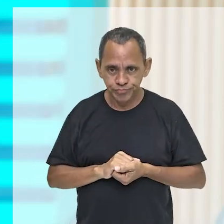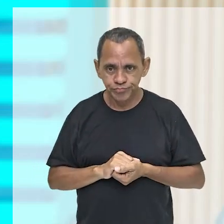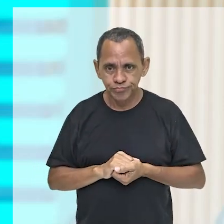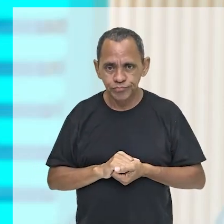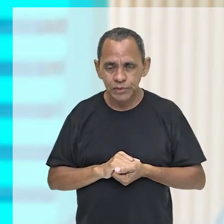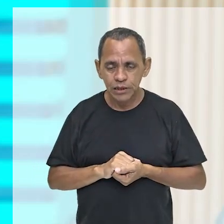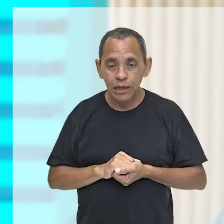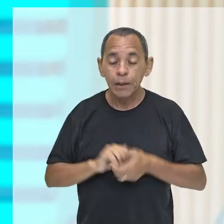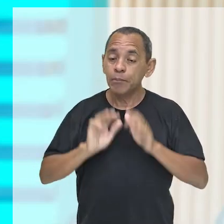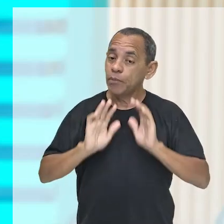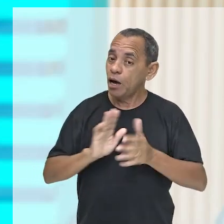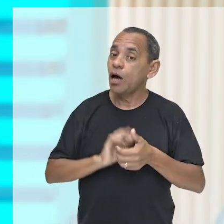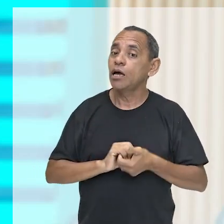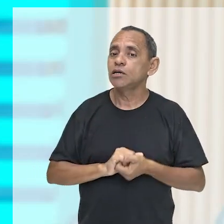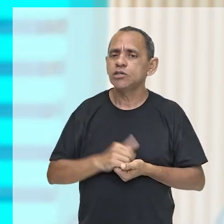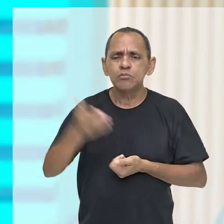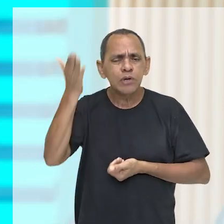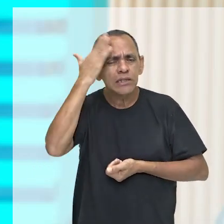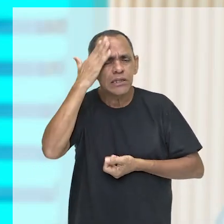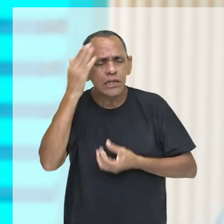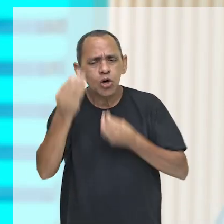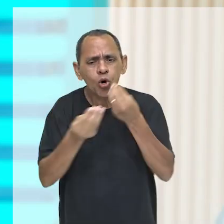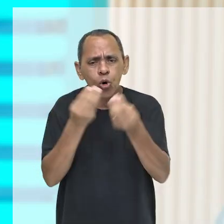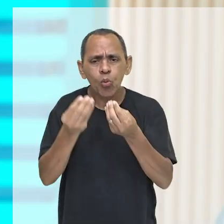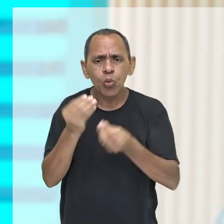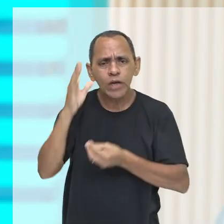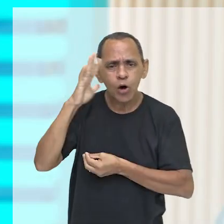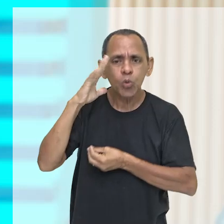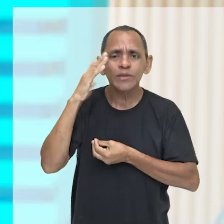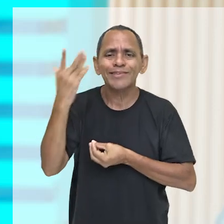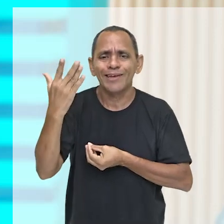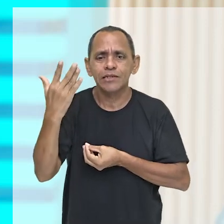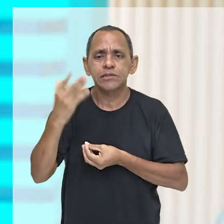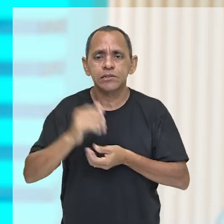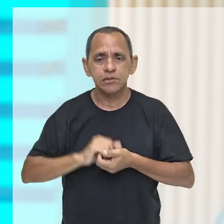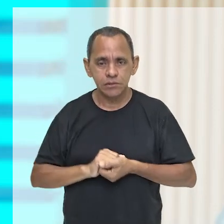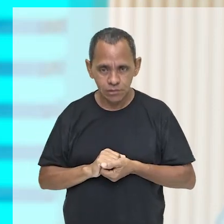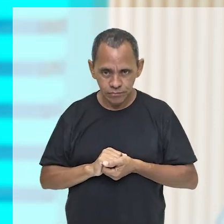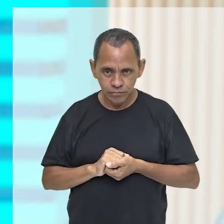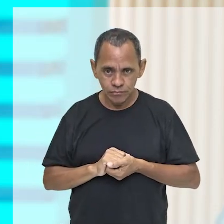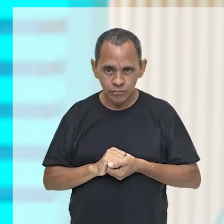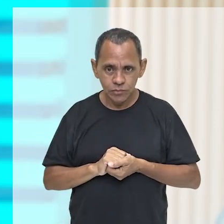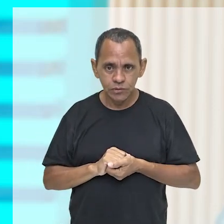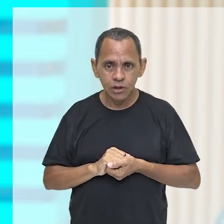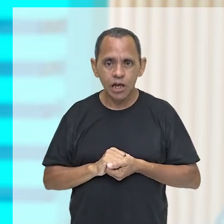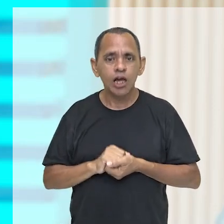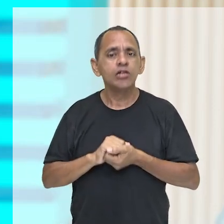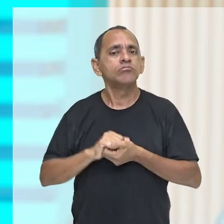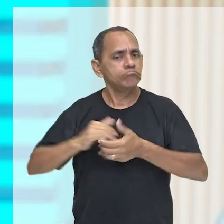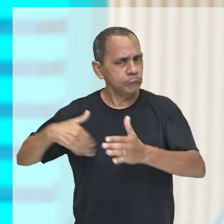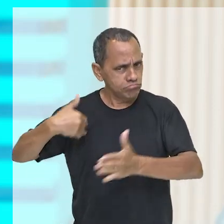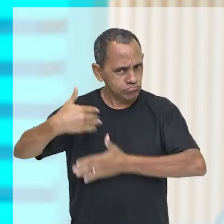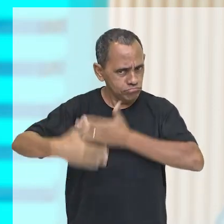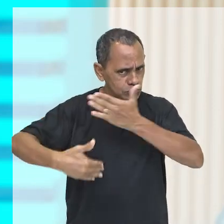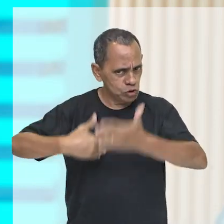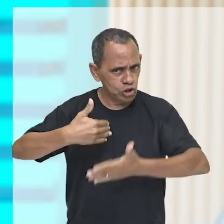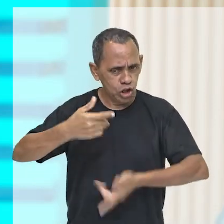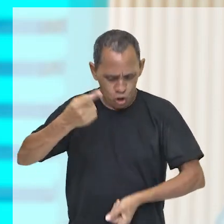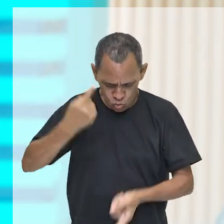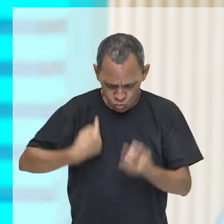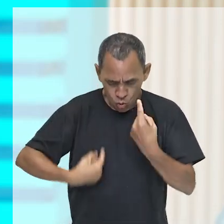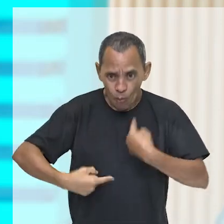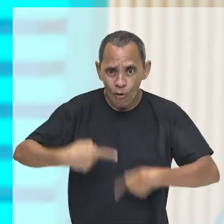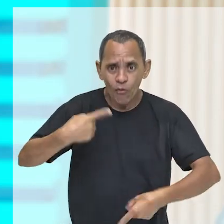entender como que acontece esse processo de metabolização